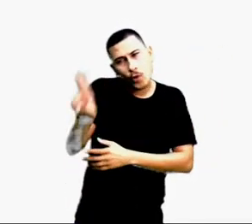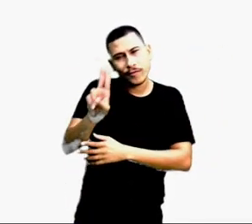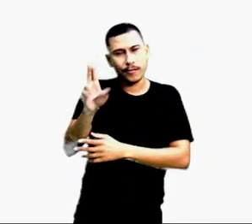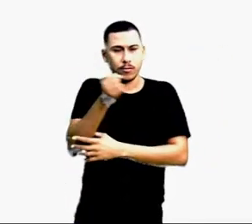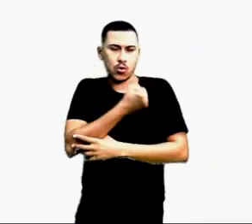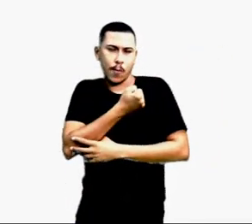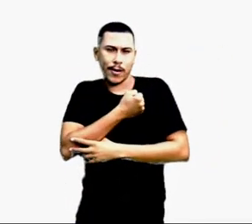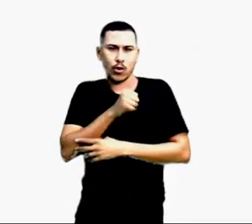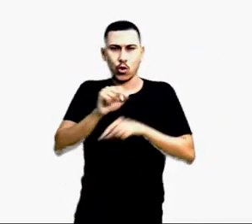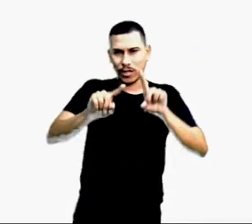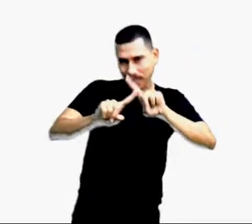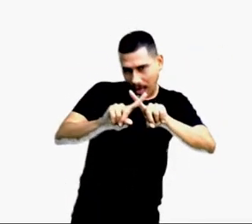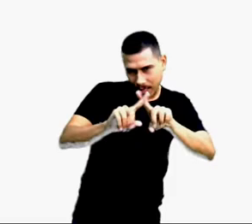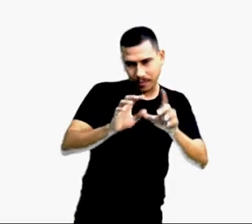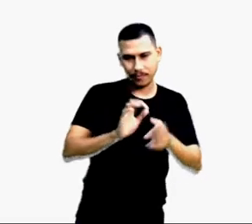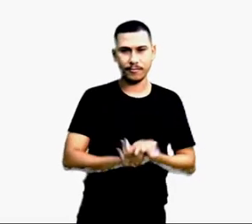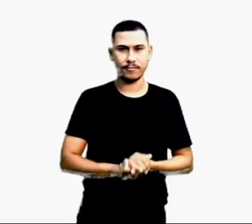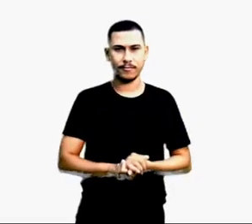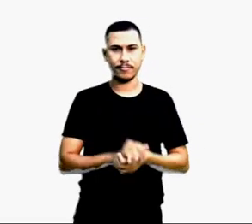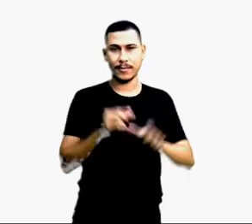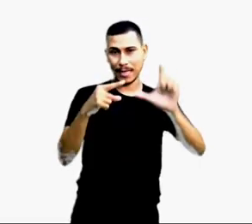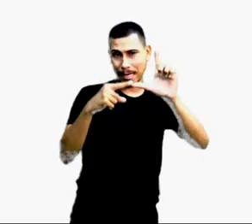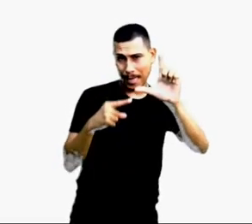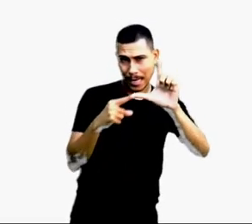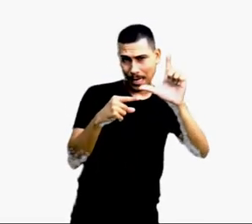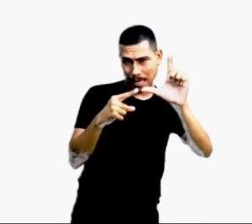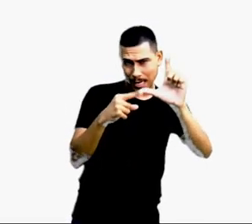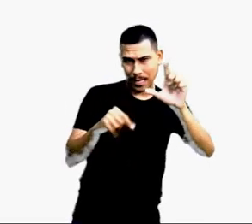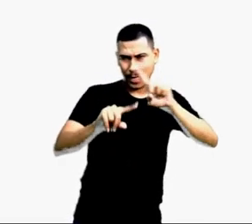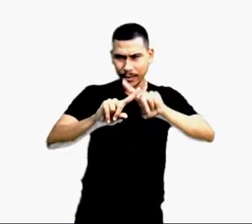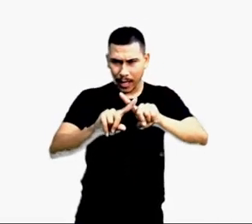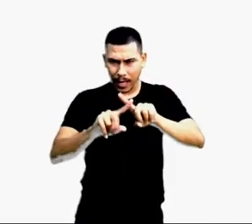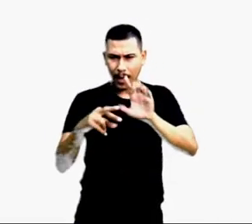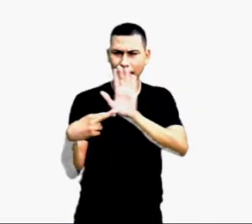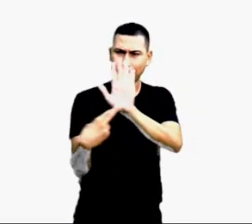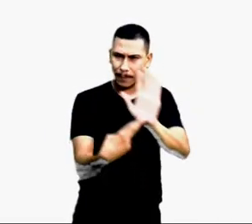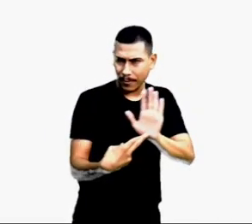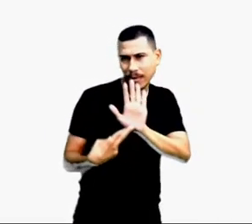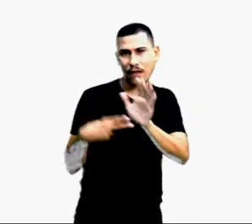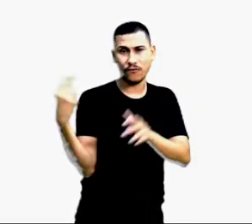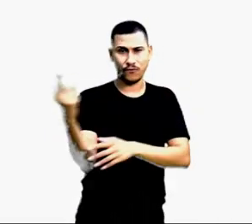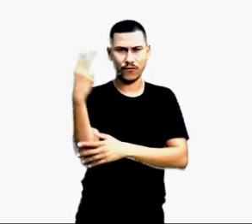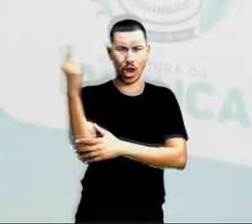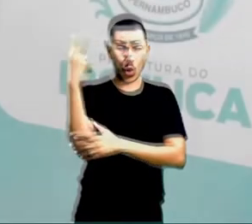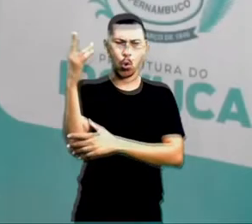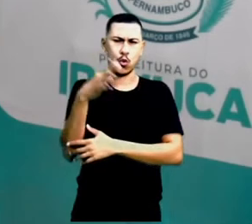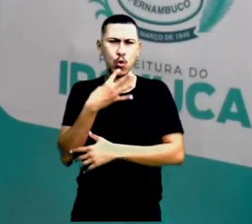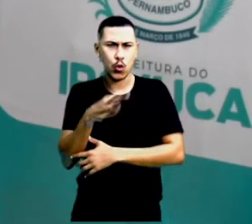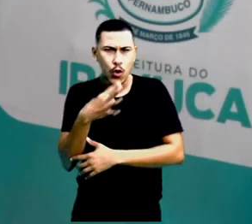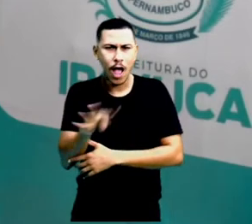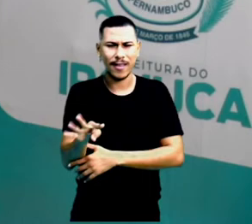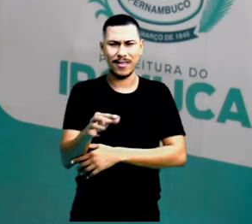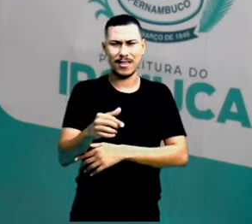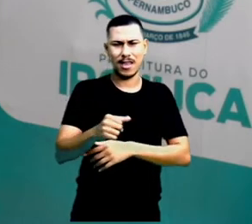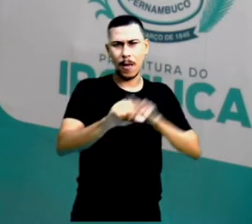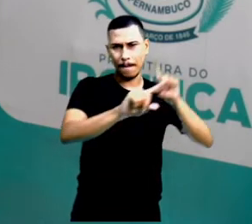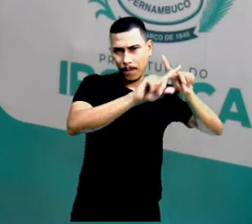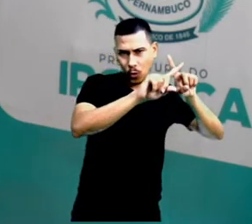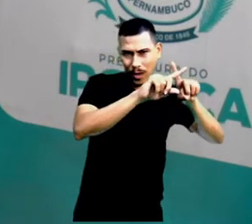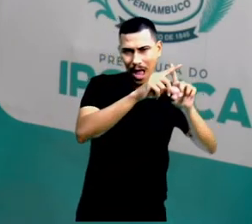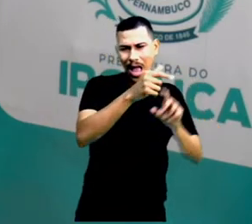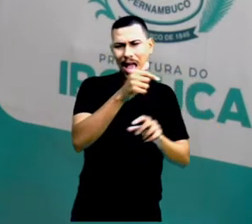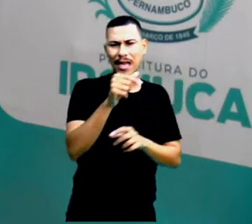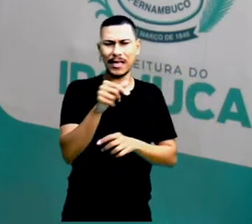X, ou X, a letra X, para representar o valor desconhecido. Vai multiplicar 100 primeiro